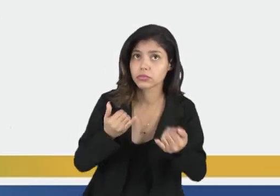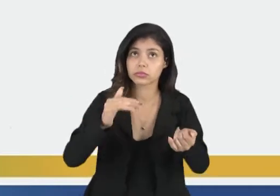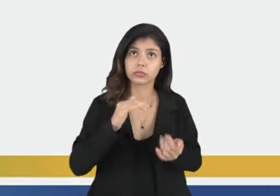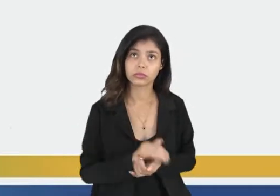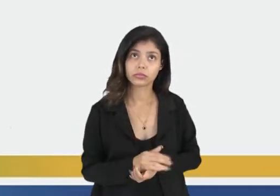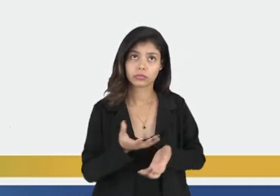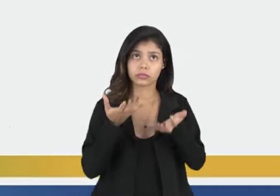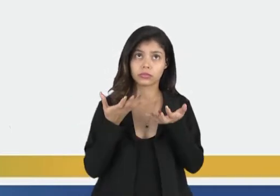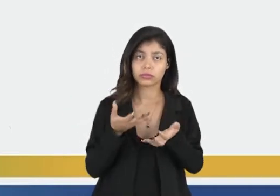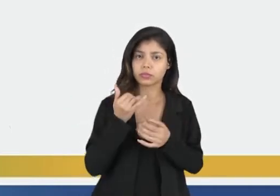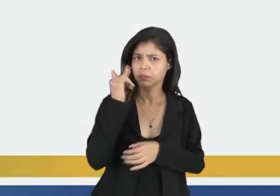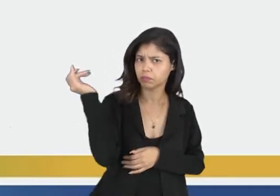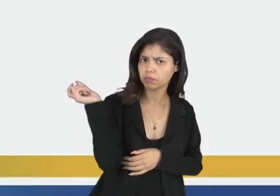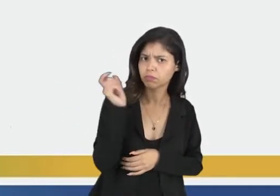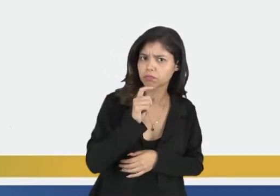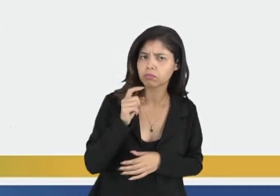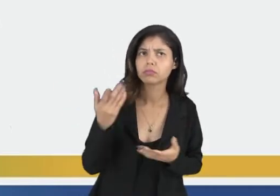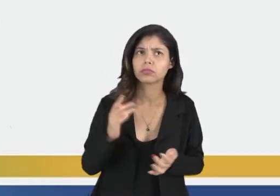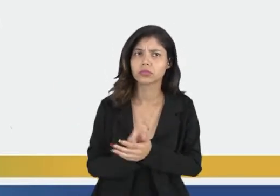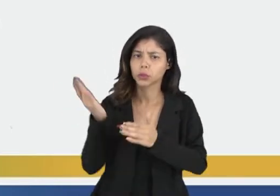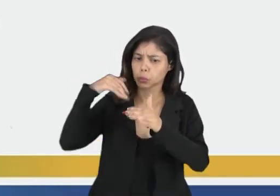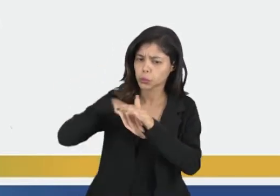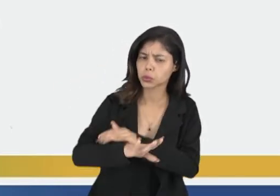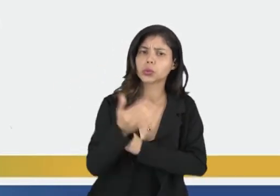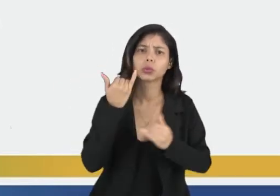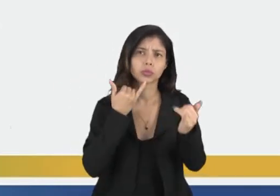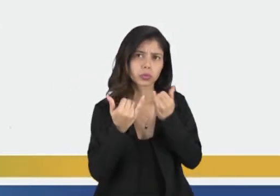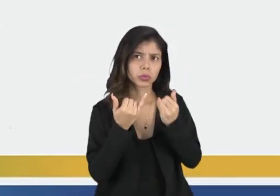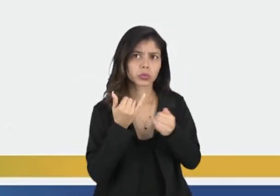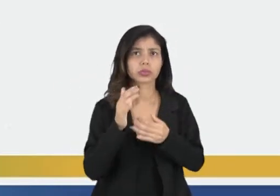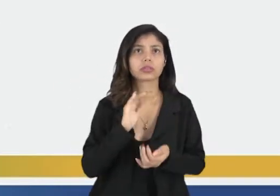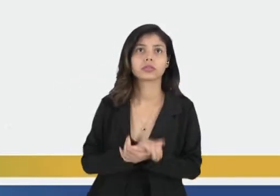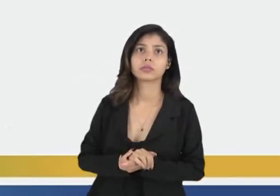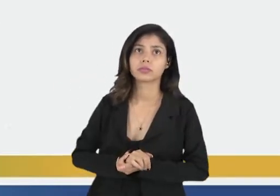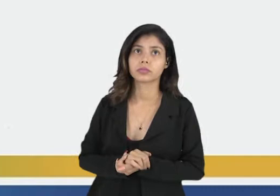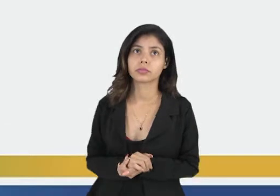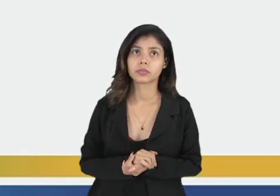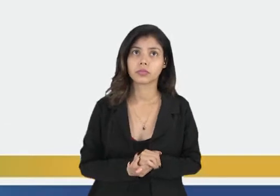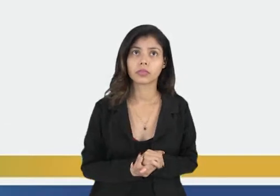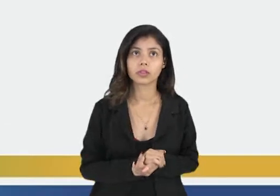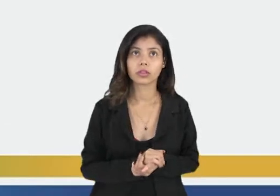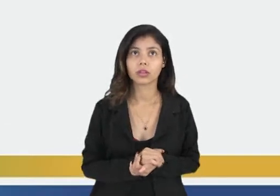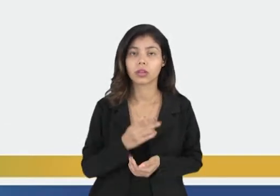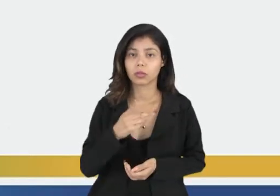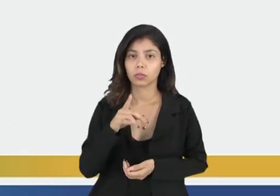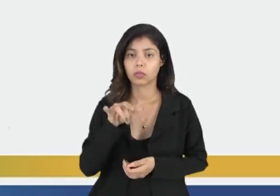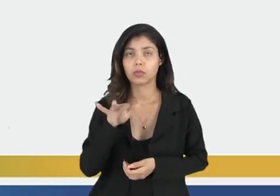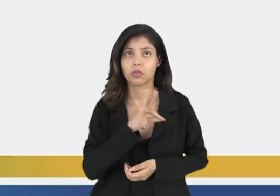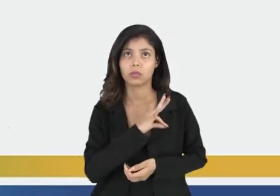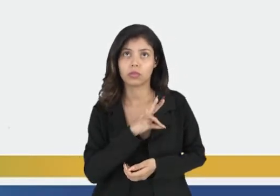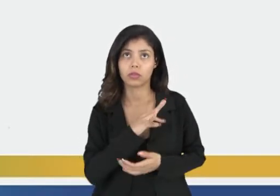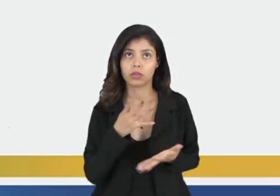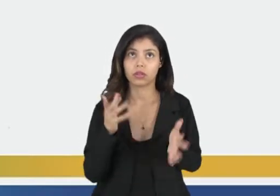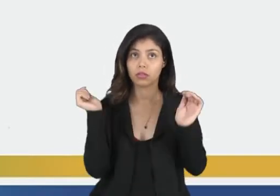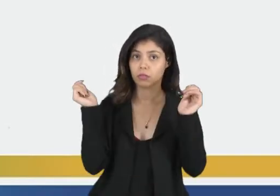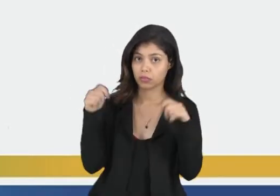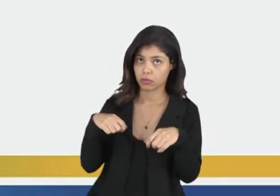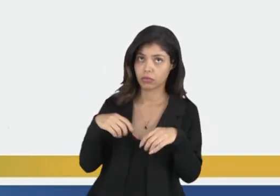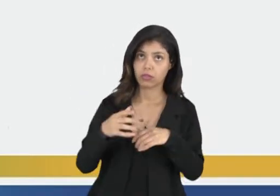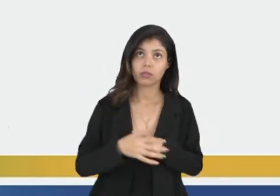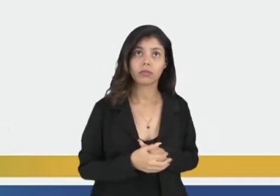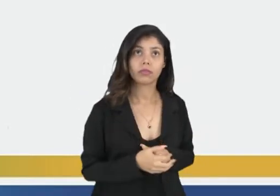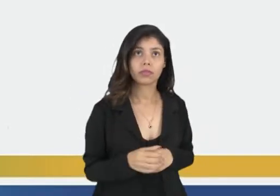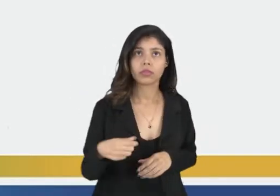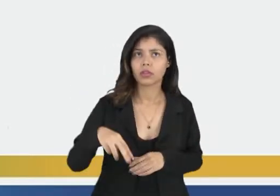notícia quiser omitir, quiser esconder informações, poupar a polícia, nesse caso, é